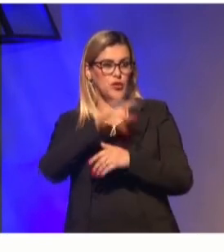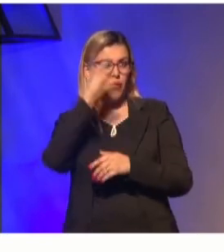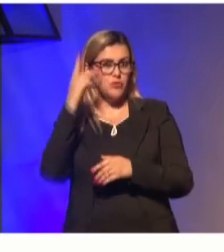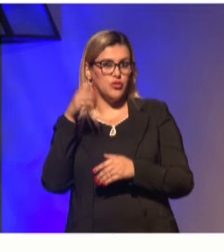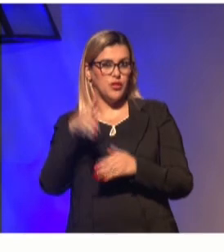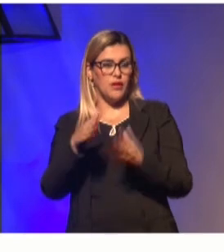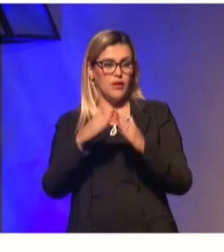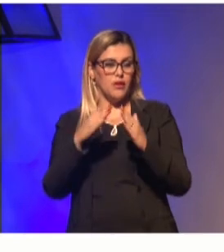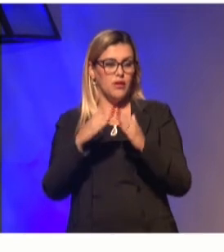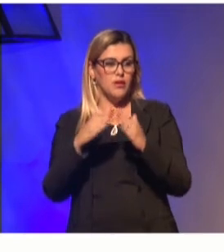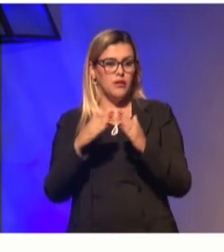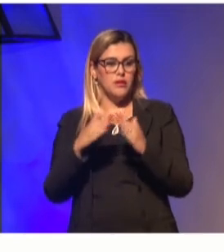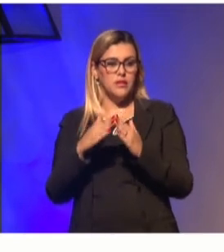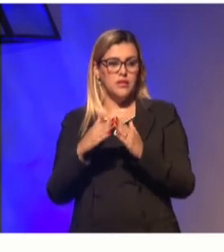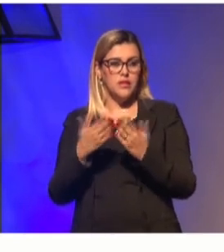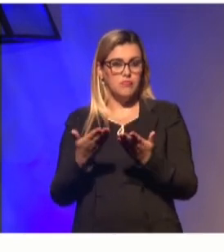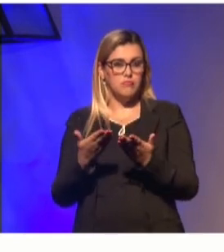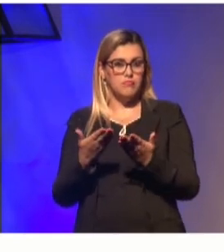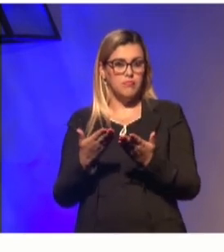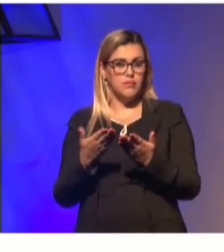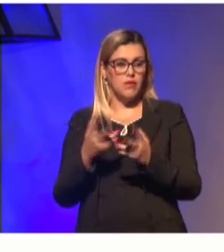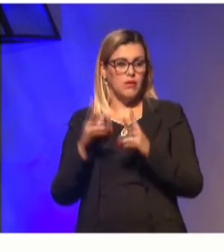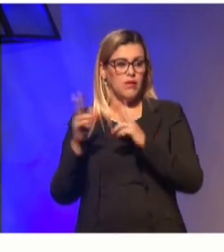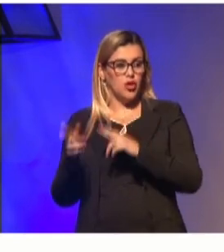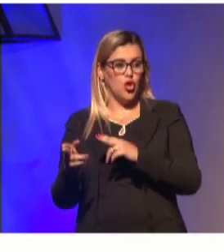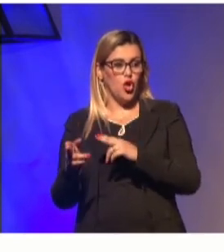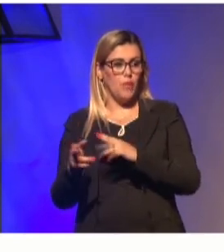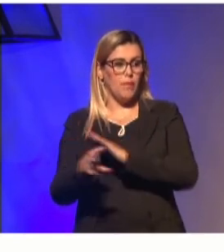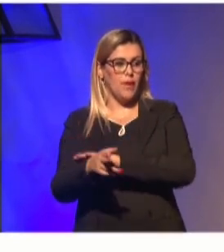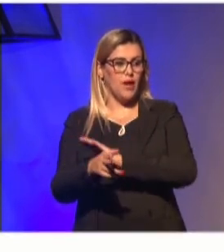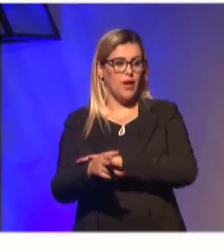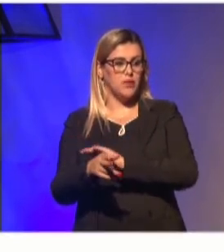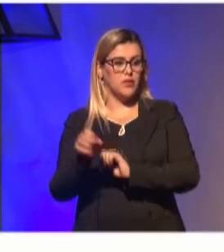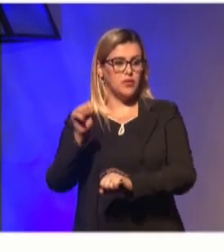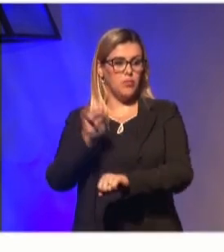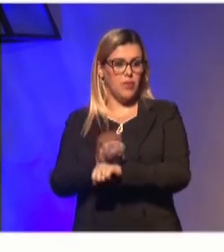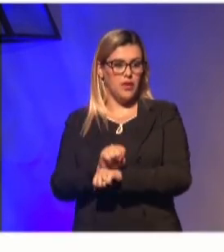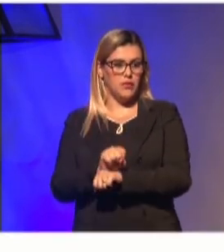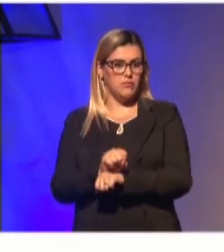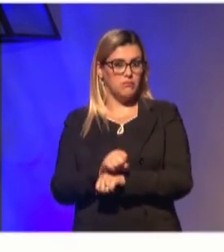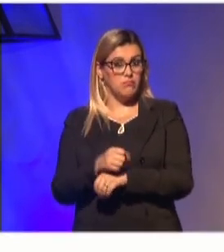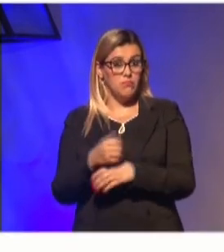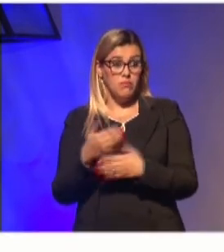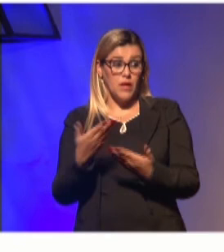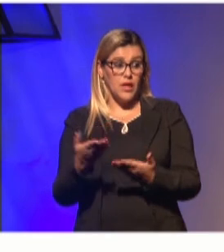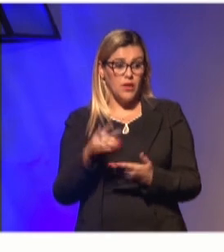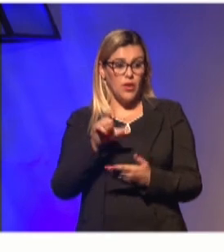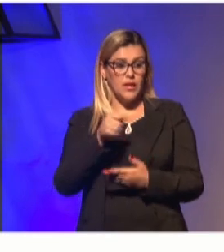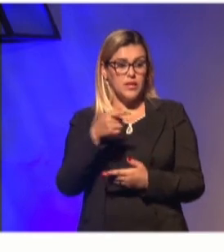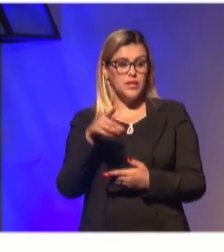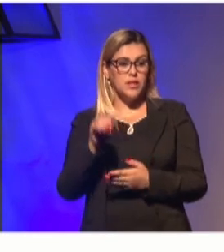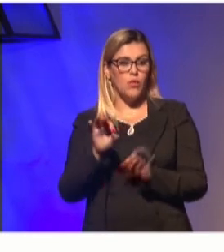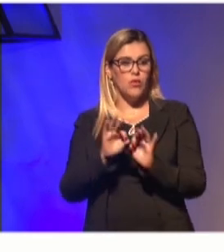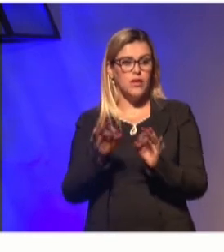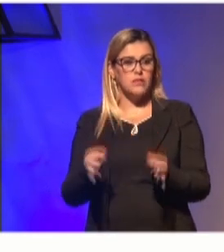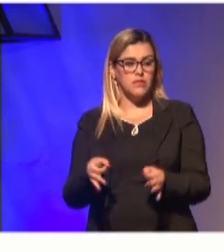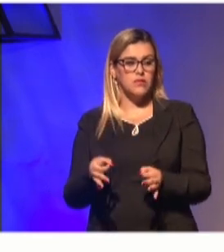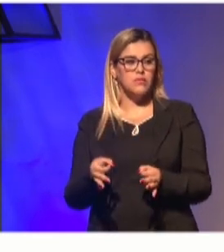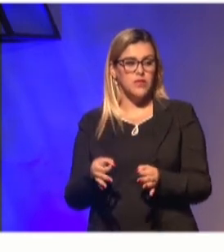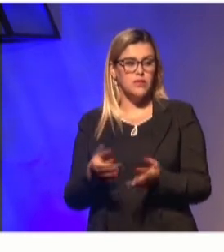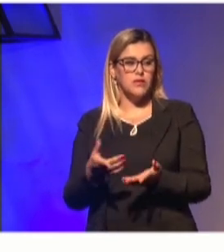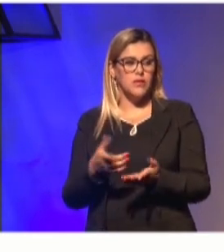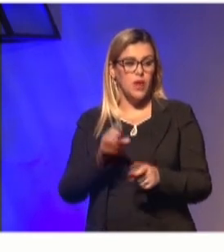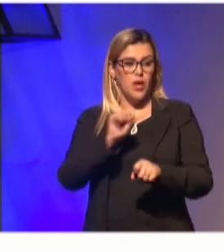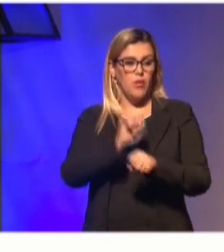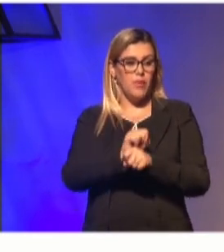casa, além do normal, dorme em cima do braço e acorda com uma paralisia do radial. Pensando na lesão em si, é uma lesão com bom prognóstico, que a paralisia é